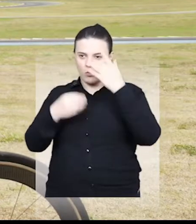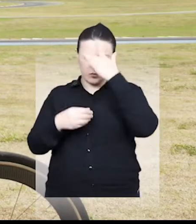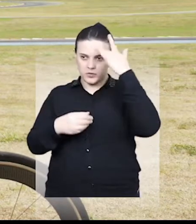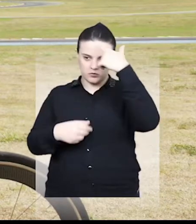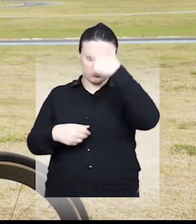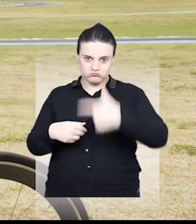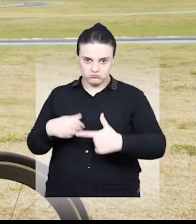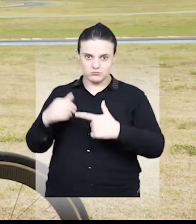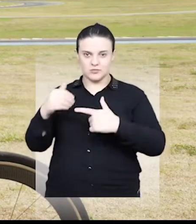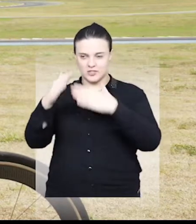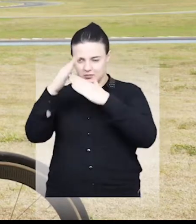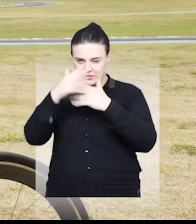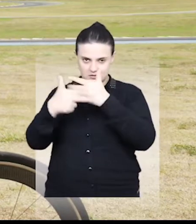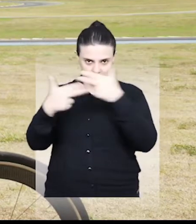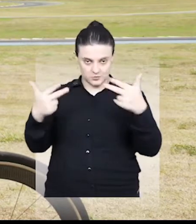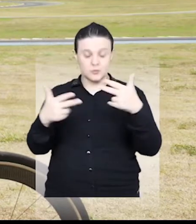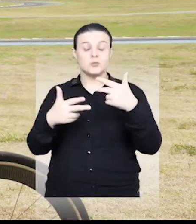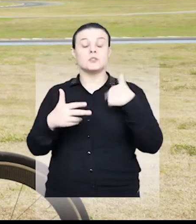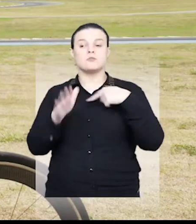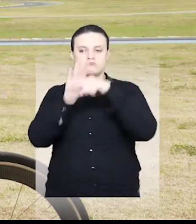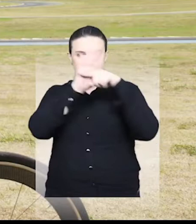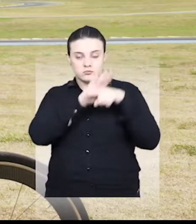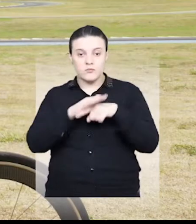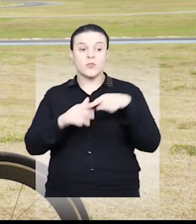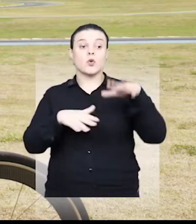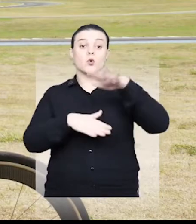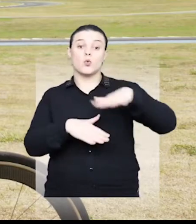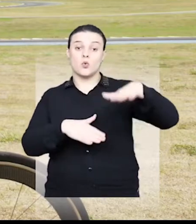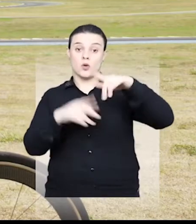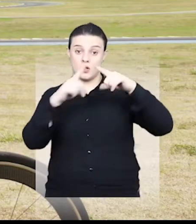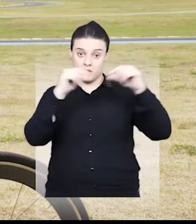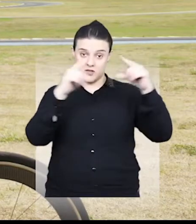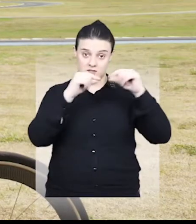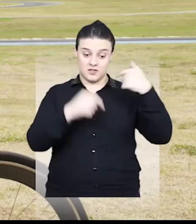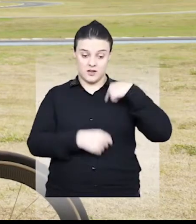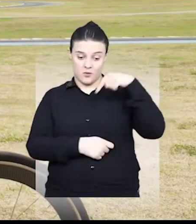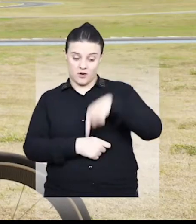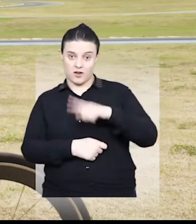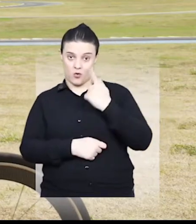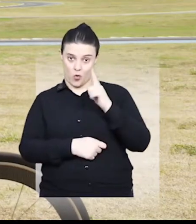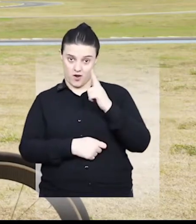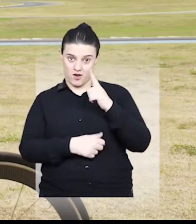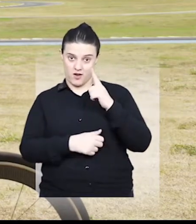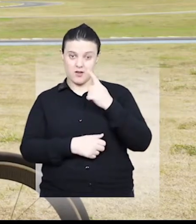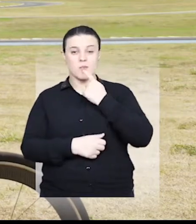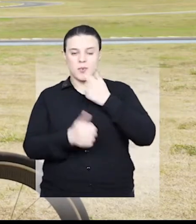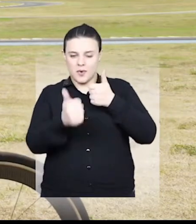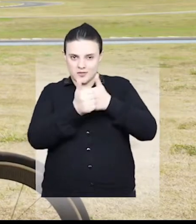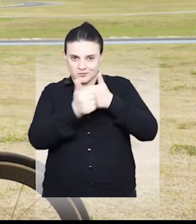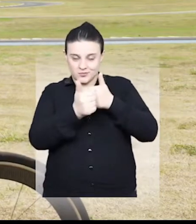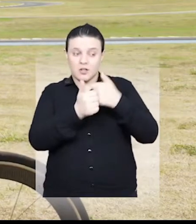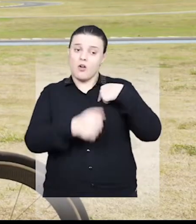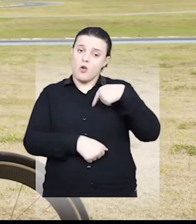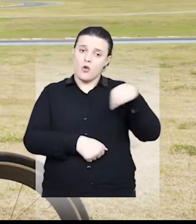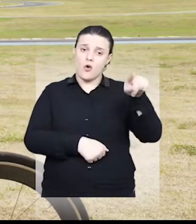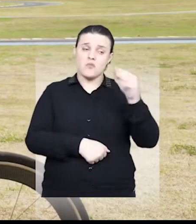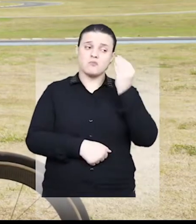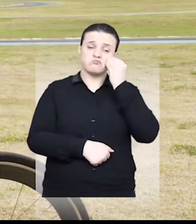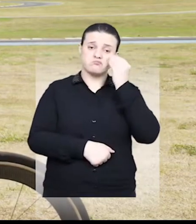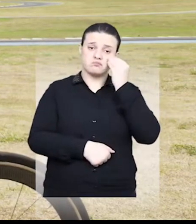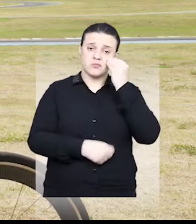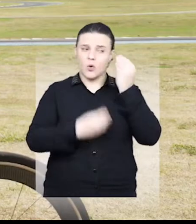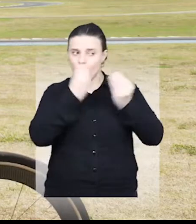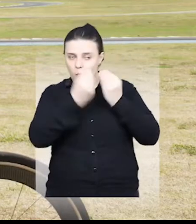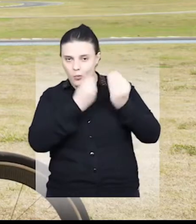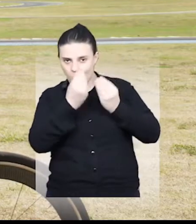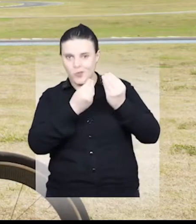de entrada para o ciclismo. Como foi na região de Brasília, eu estou aqui em Goiânia, e por ser perto eu fui lá experimentar,